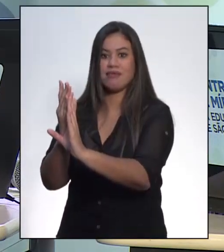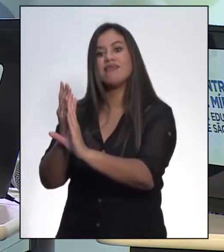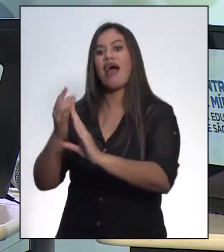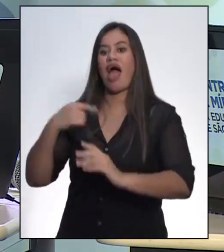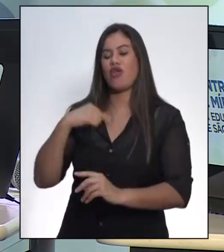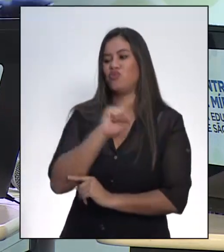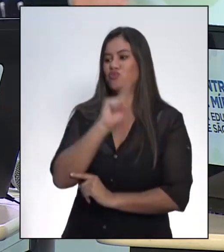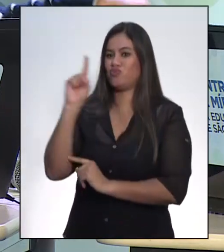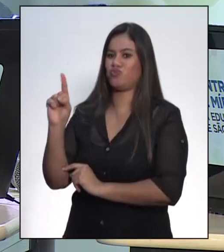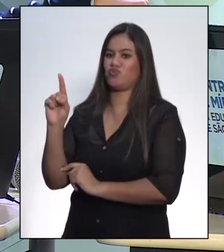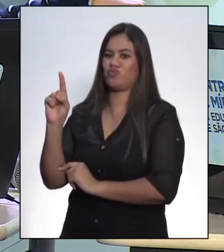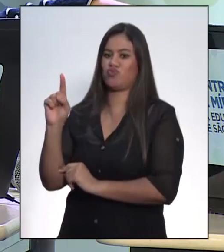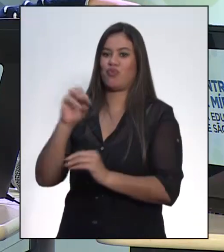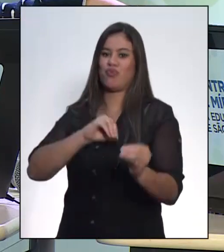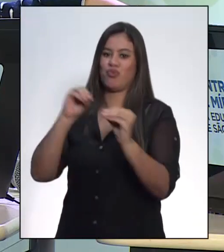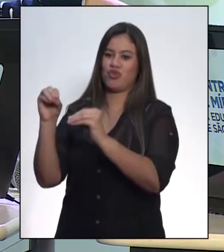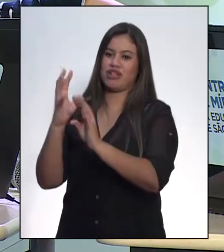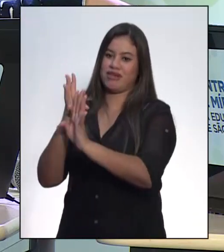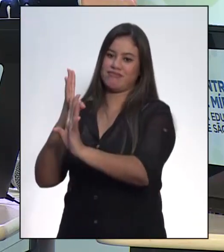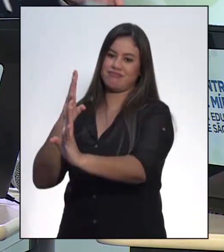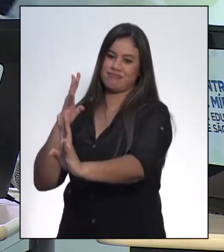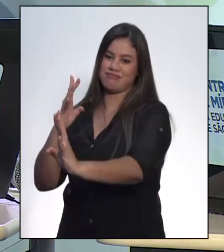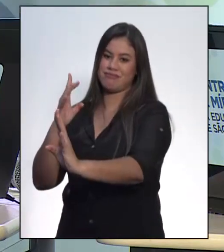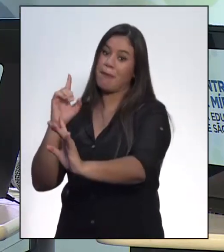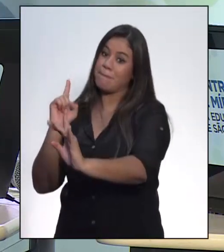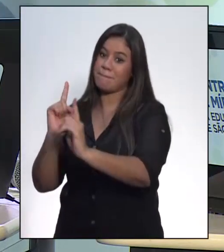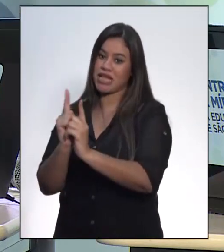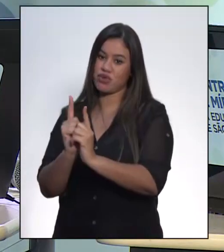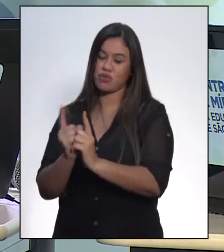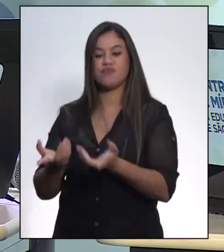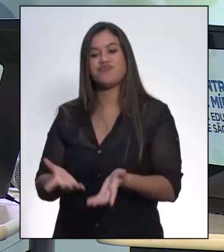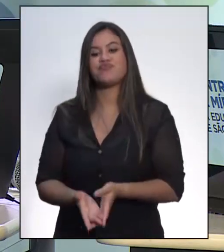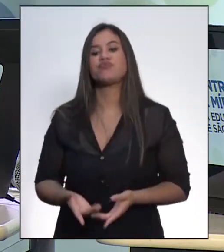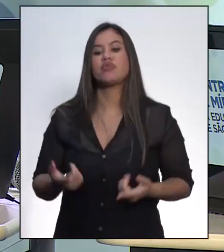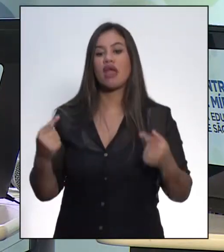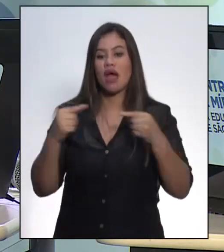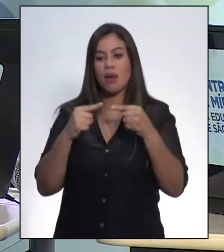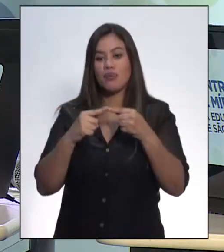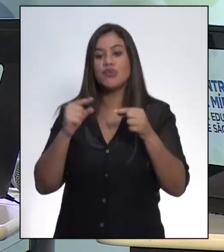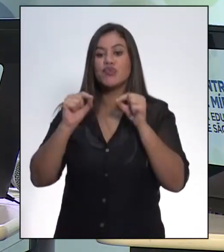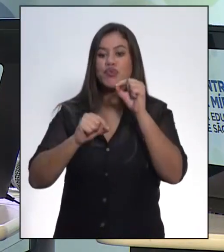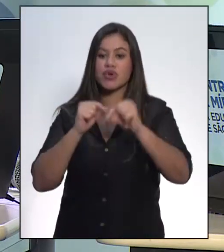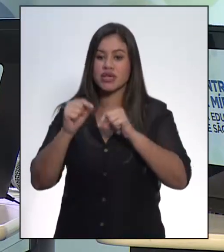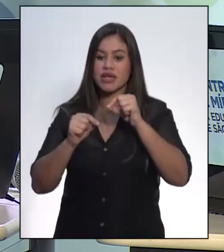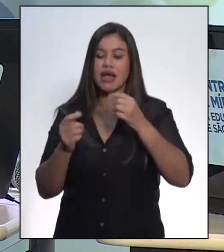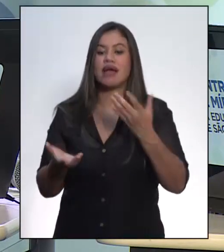Eu fui para a fila da Simone. Então, esse equilíbrio ele torna a se